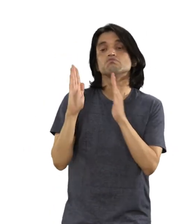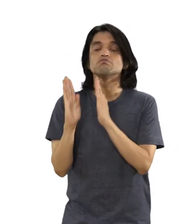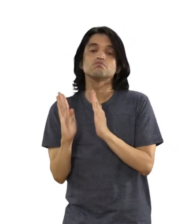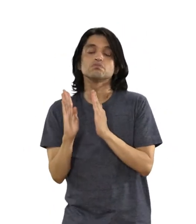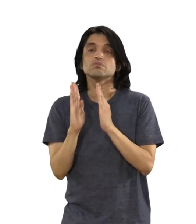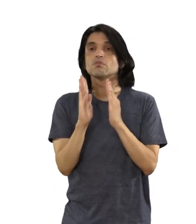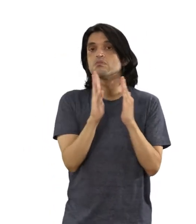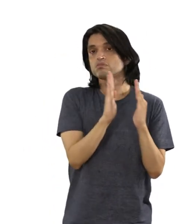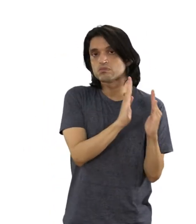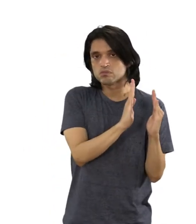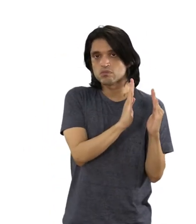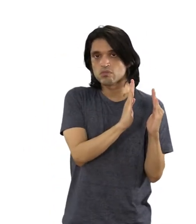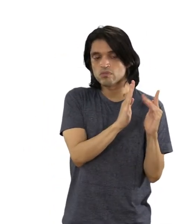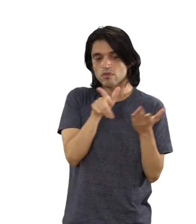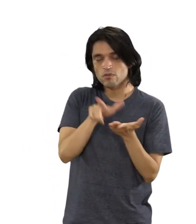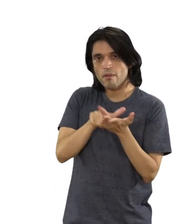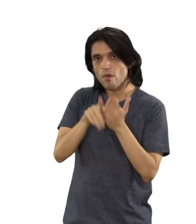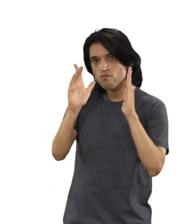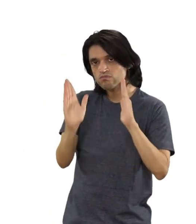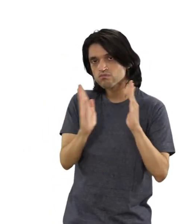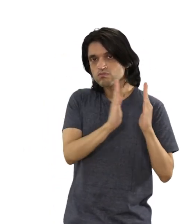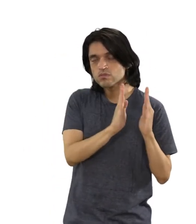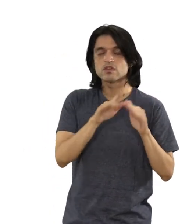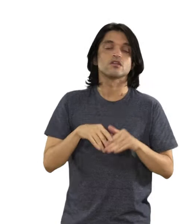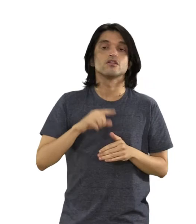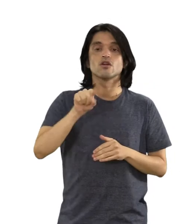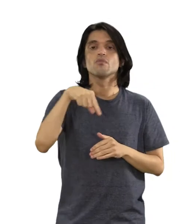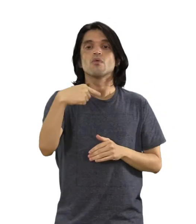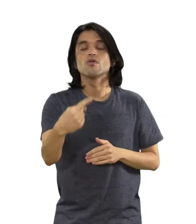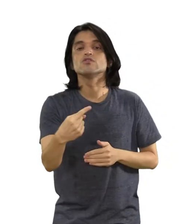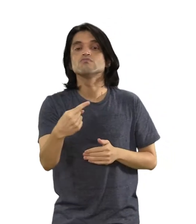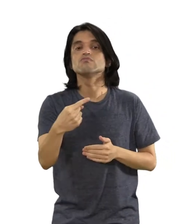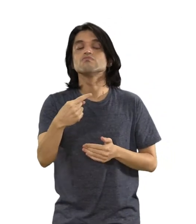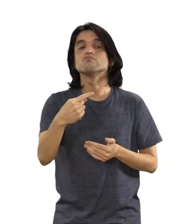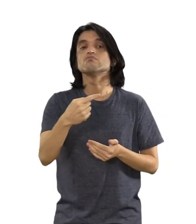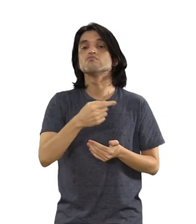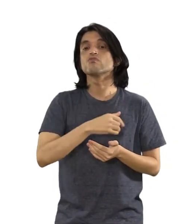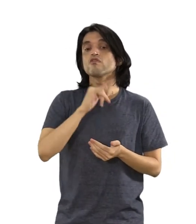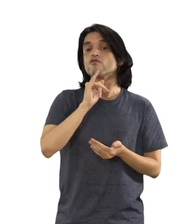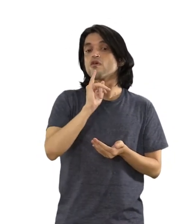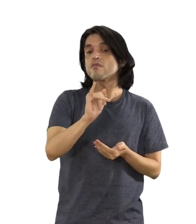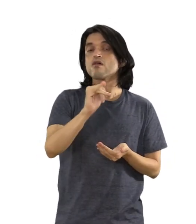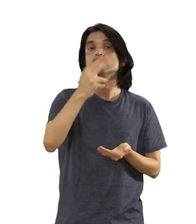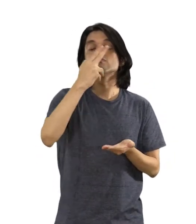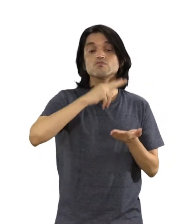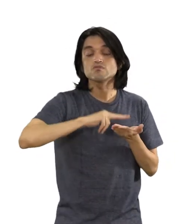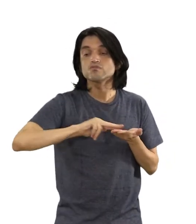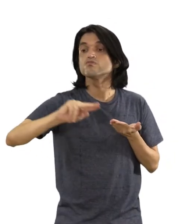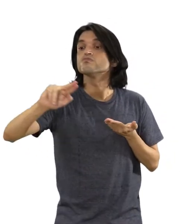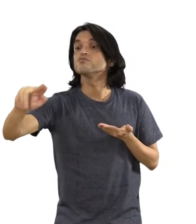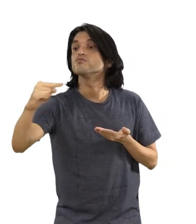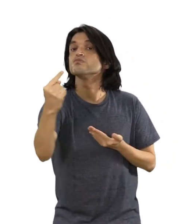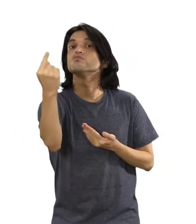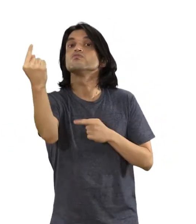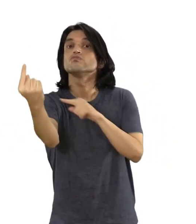folha. Depois do destinatário. Aqui deve ter a informação de para quem a carta é